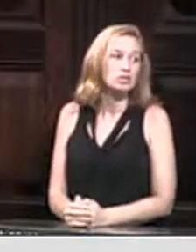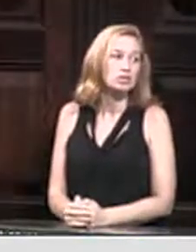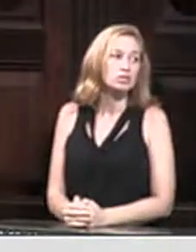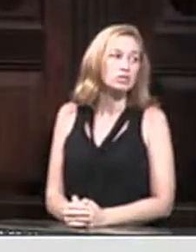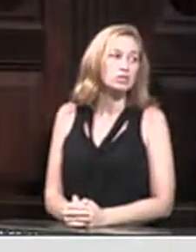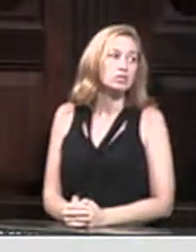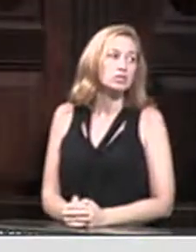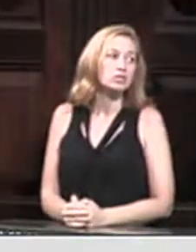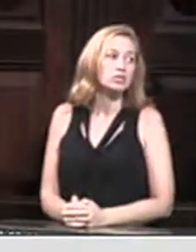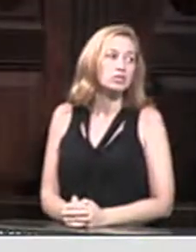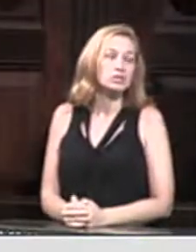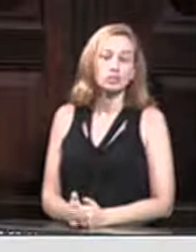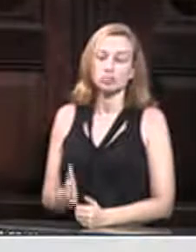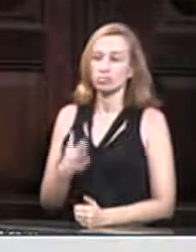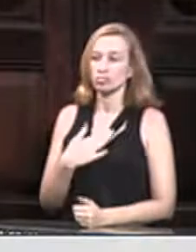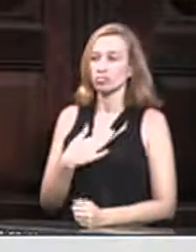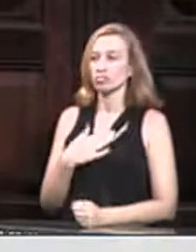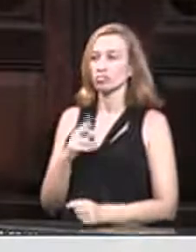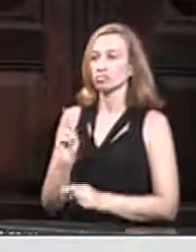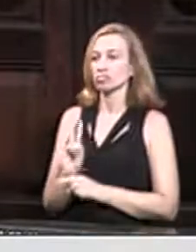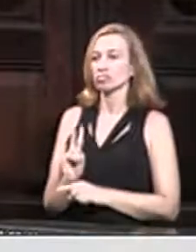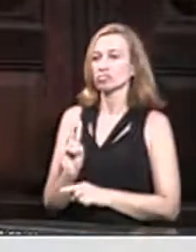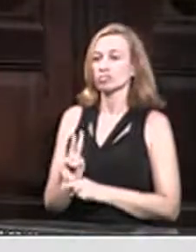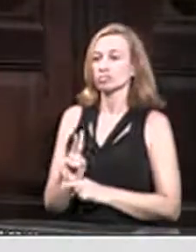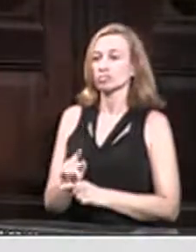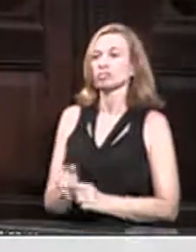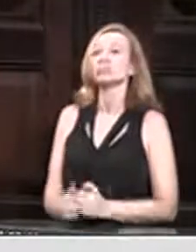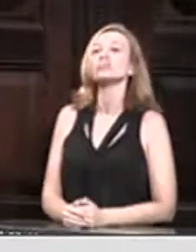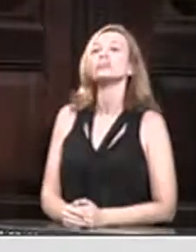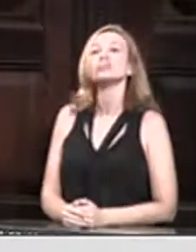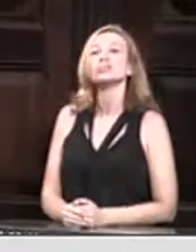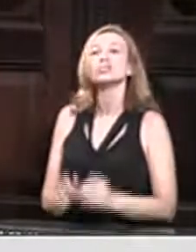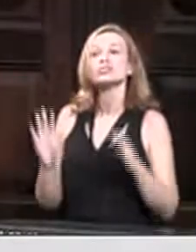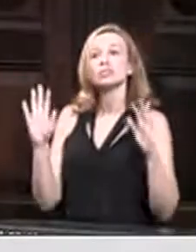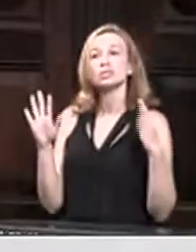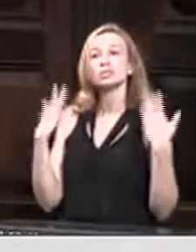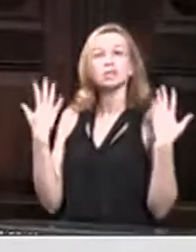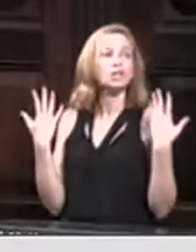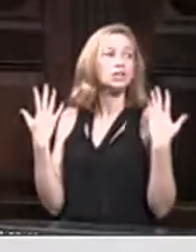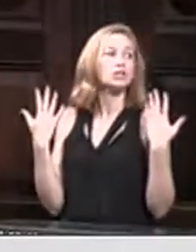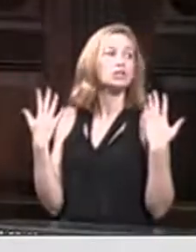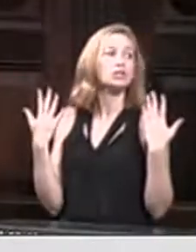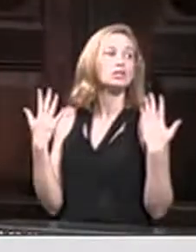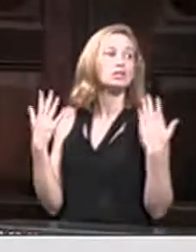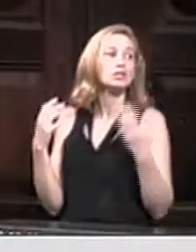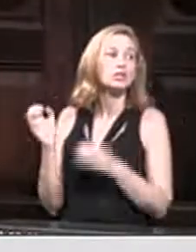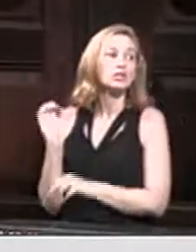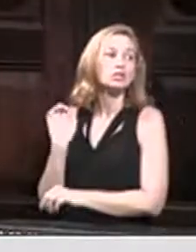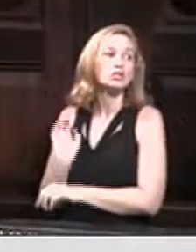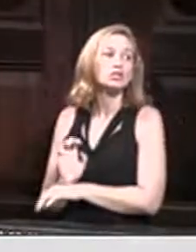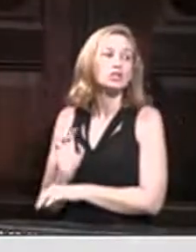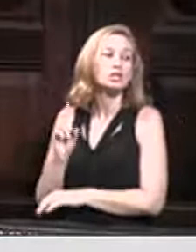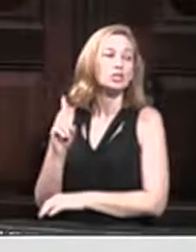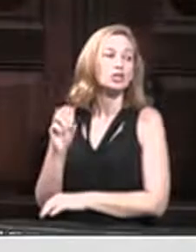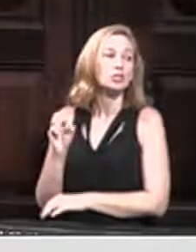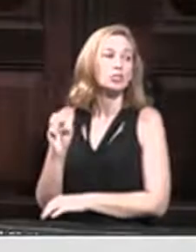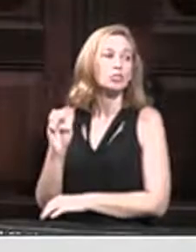dos meus cuidados, em homenagem ao Estado Democrático de Direito.